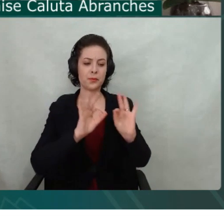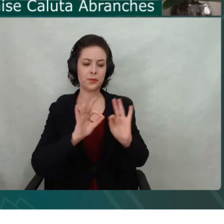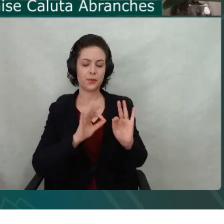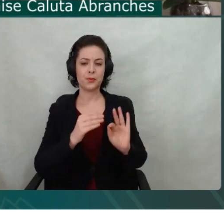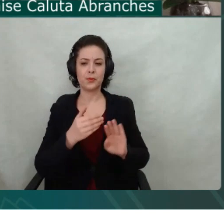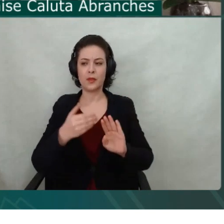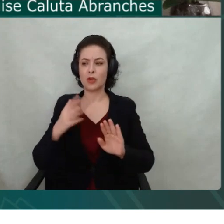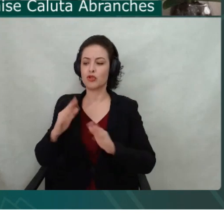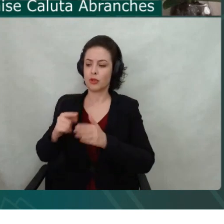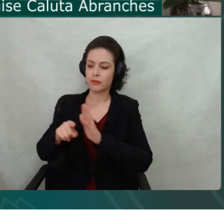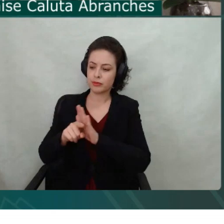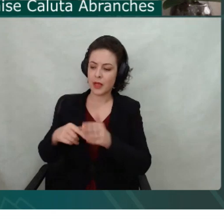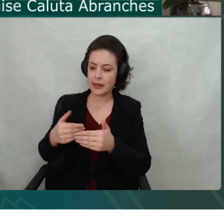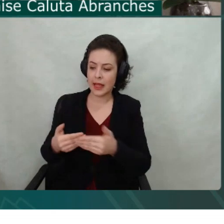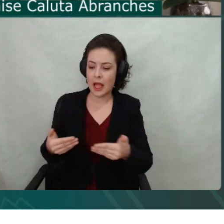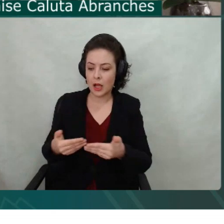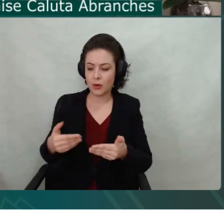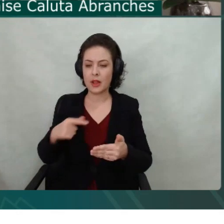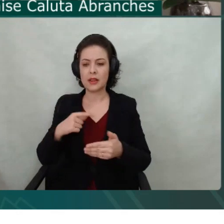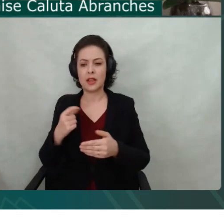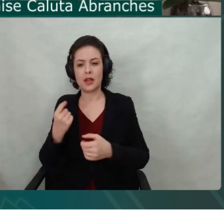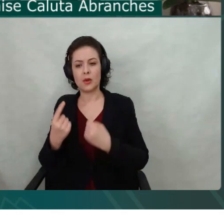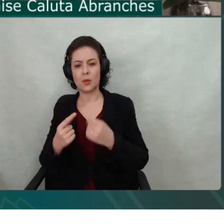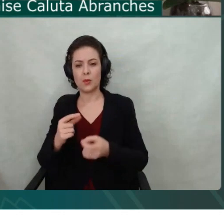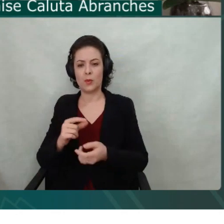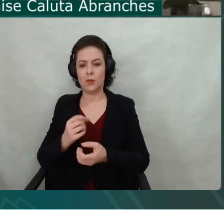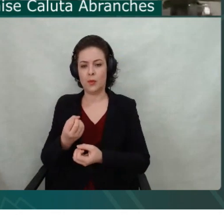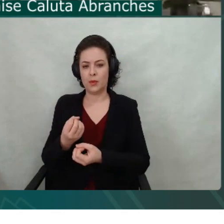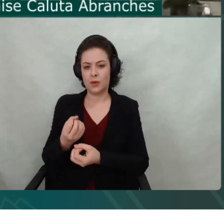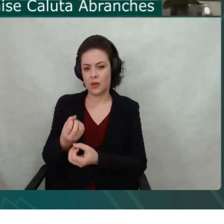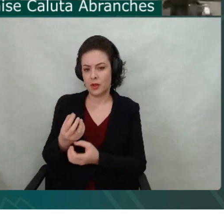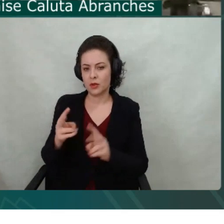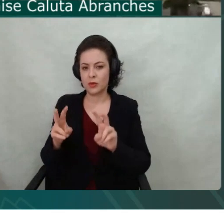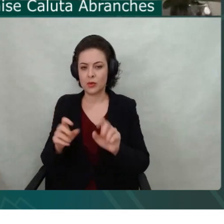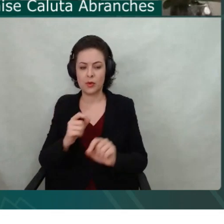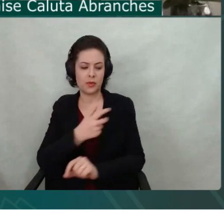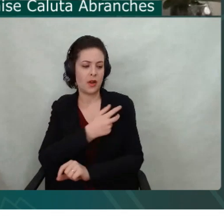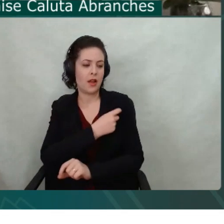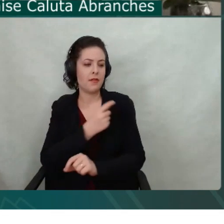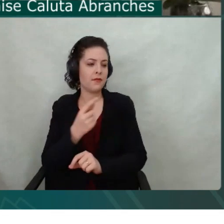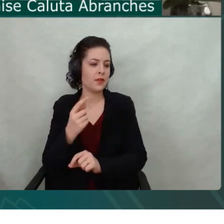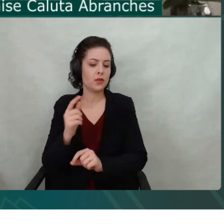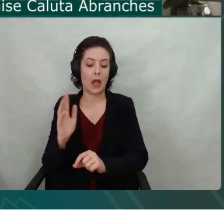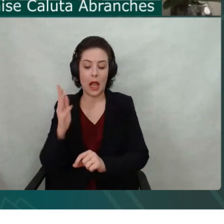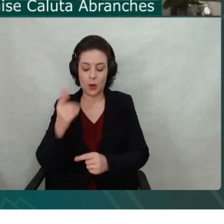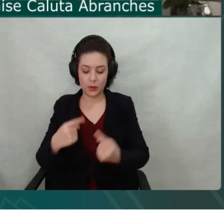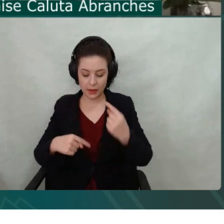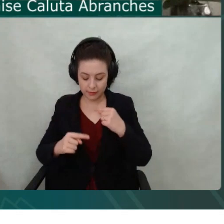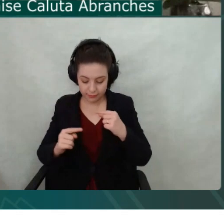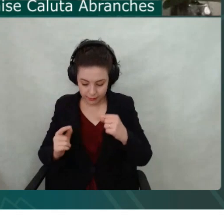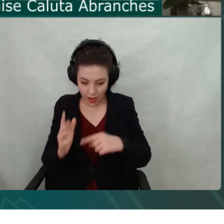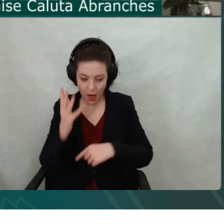a vacina e os efeitos adversos da vacina, né? E uma outra,